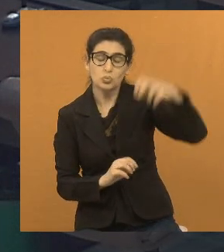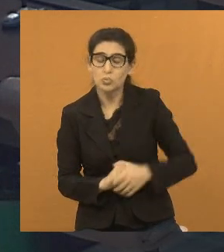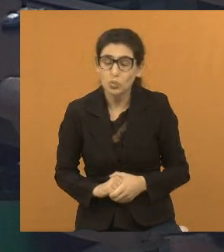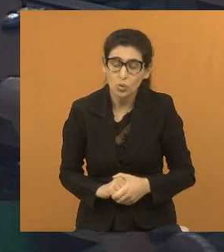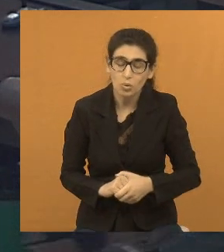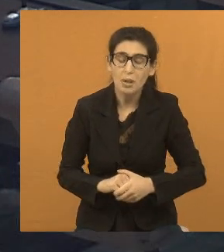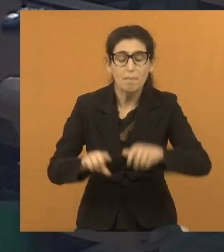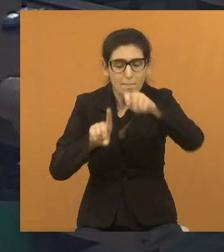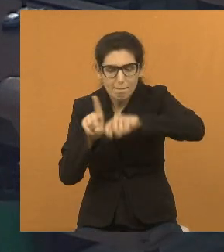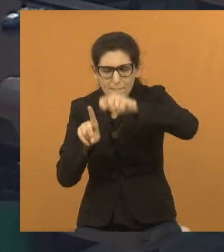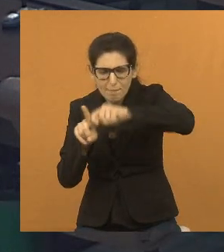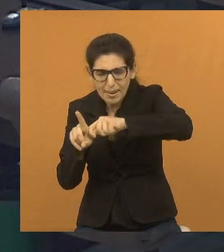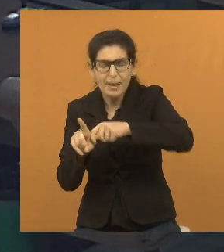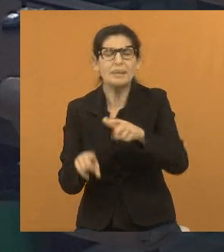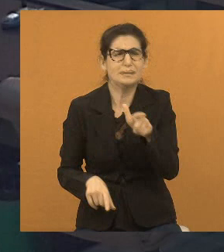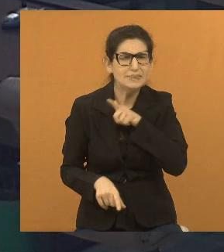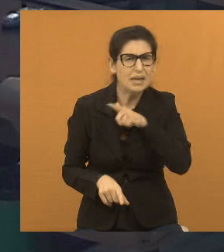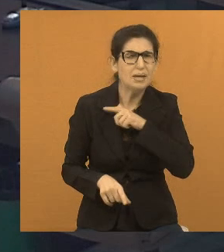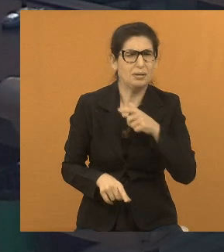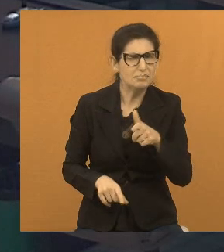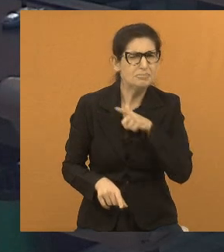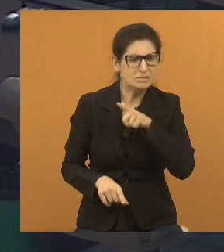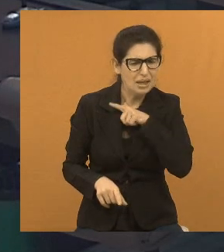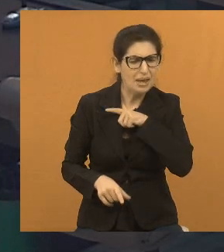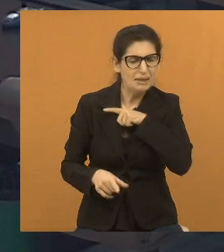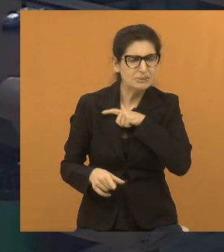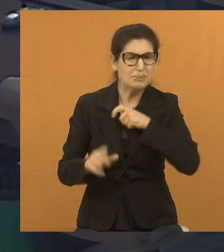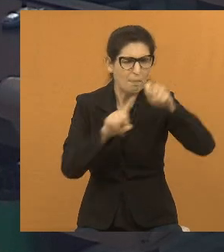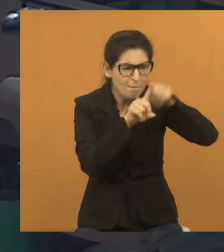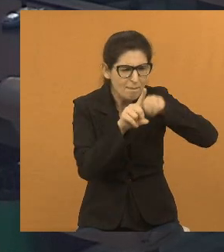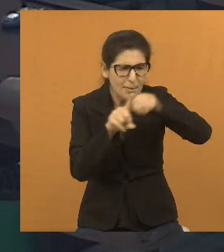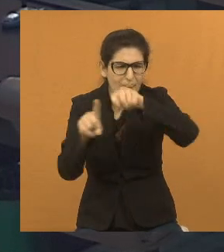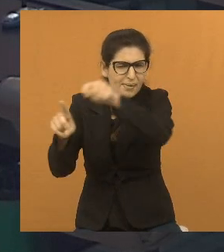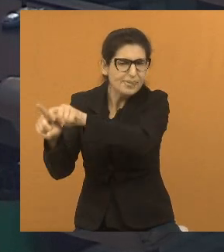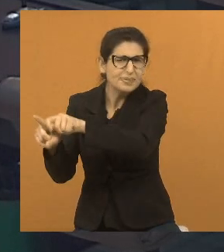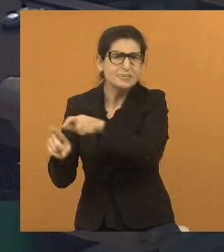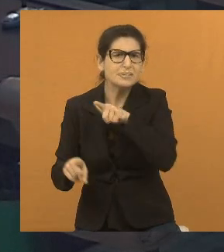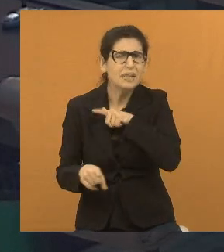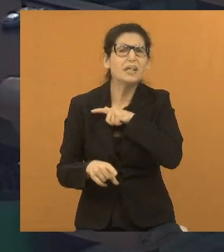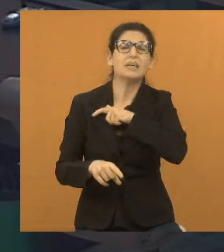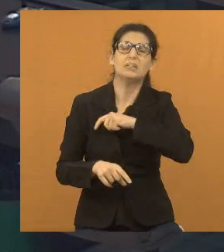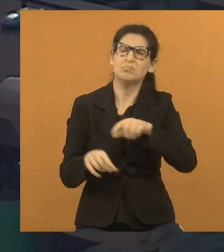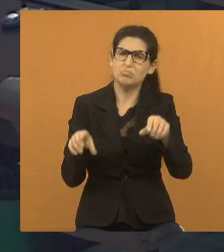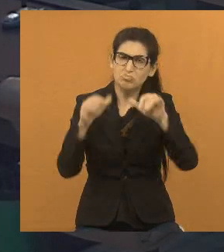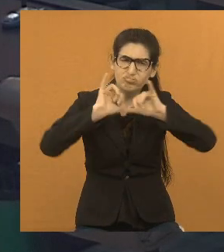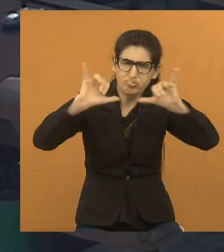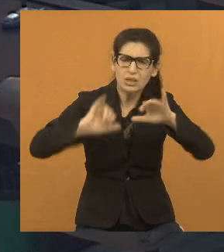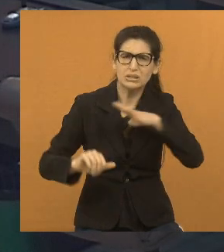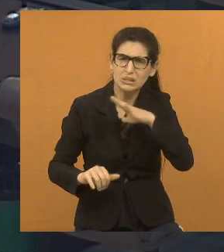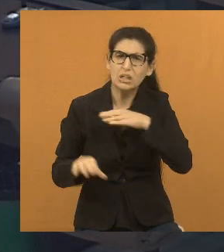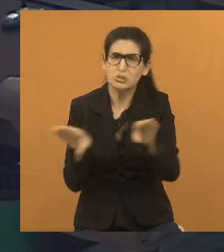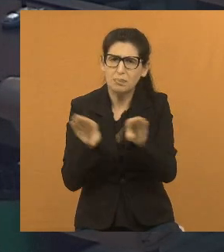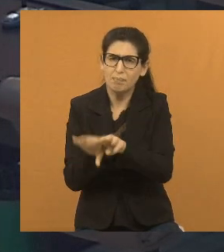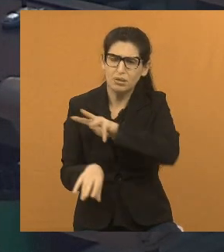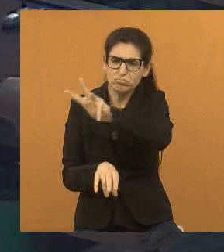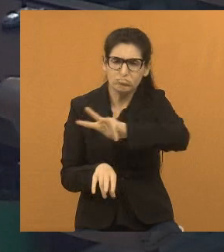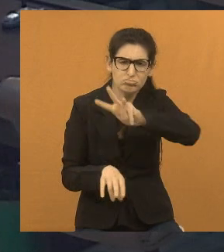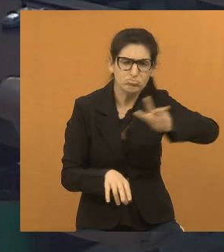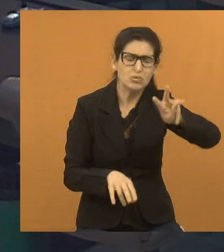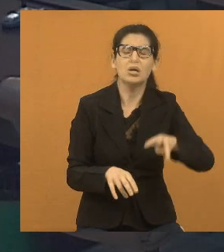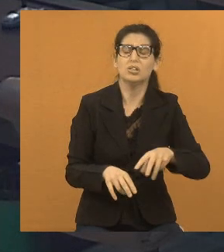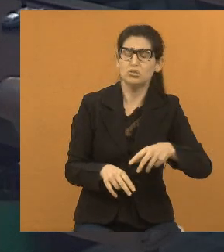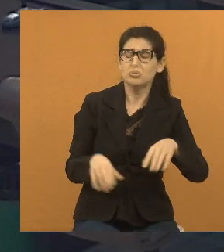a agenda cultural, que está disponível em vários locais públicos e também no site da Fundação e nas nossas redes